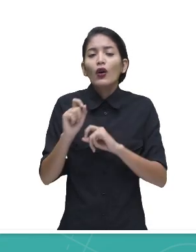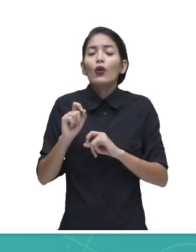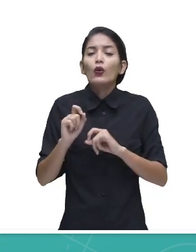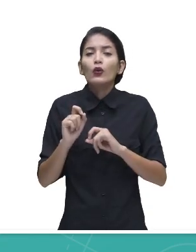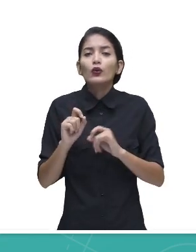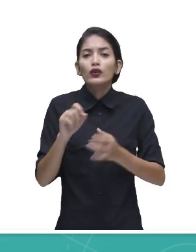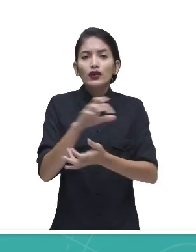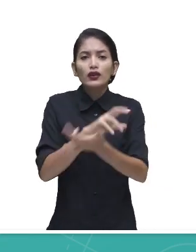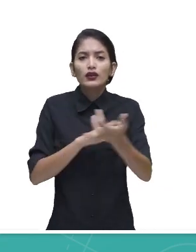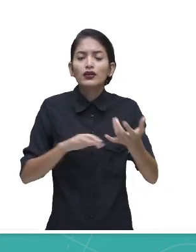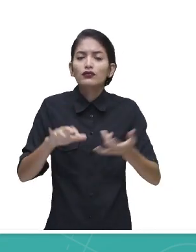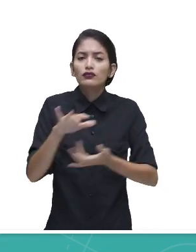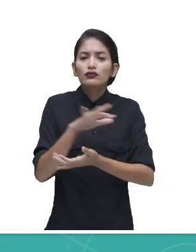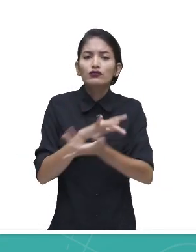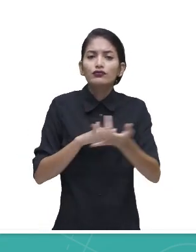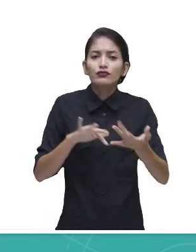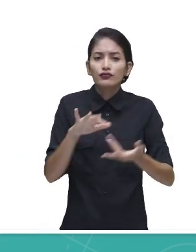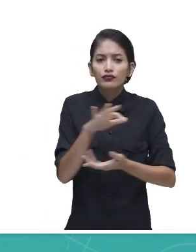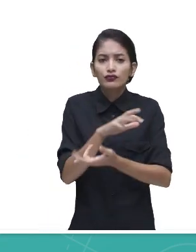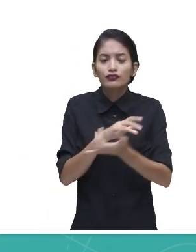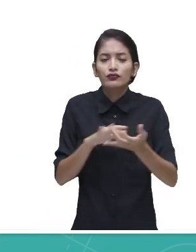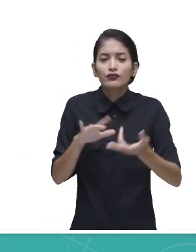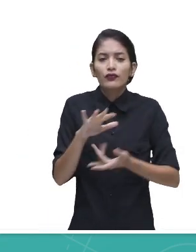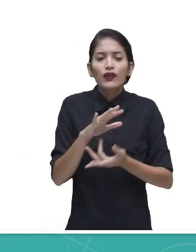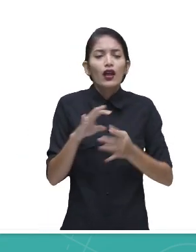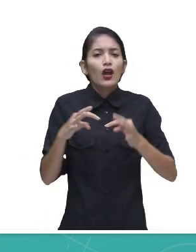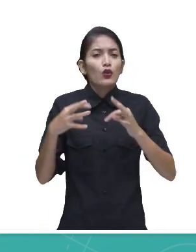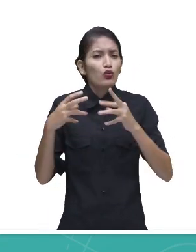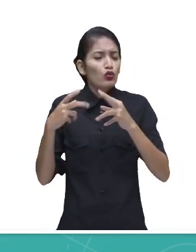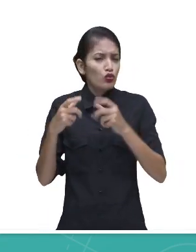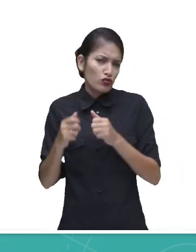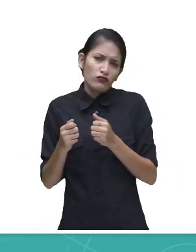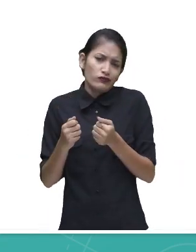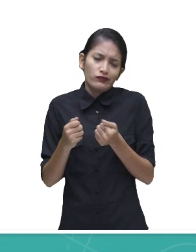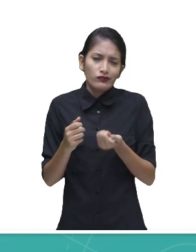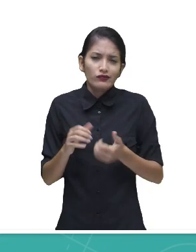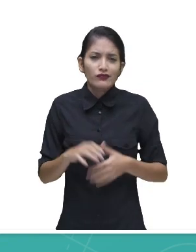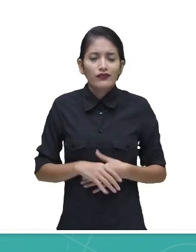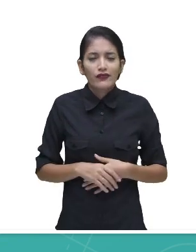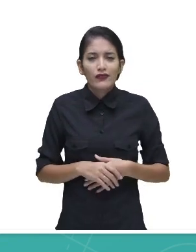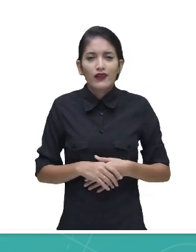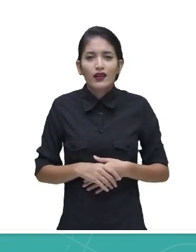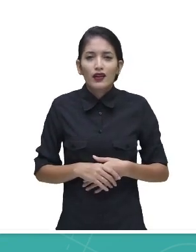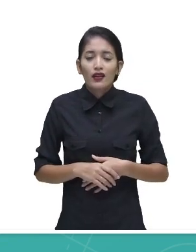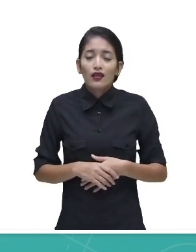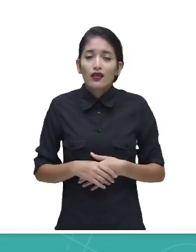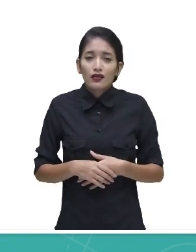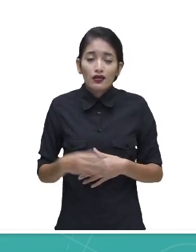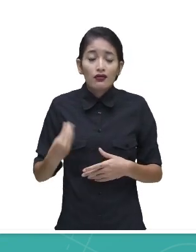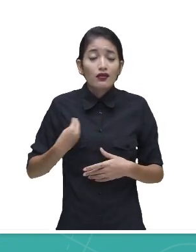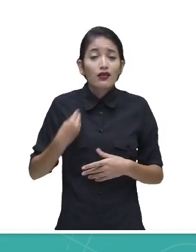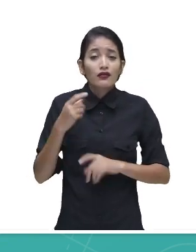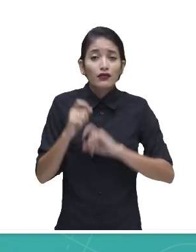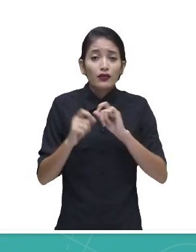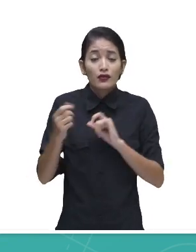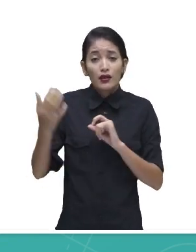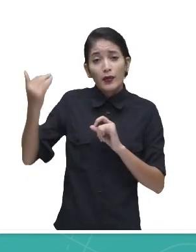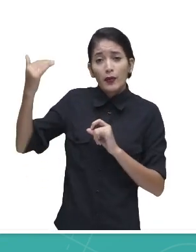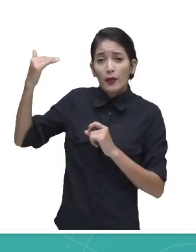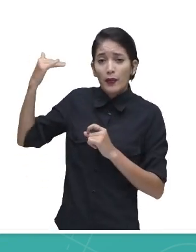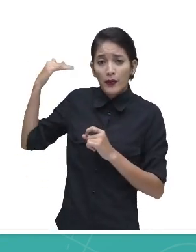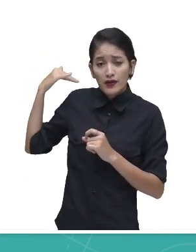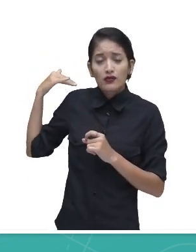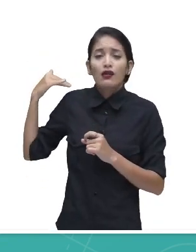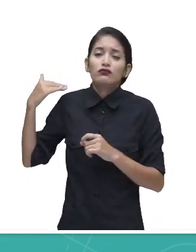queria dizer? Que o universo, gente, é tudo, né? Ele está presente no passado, ele